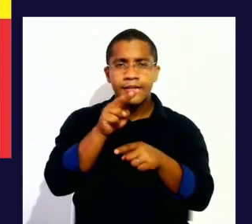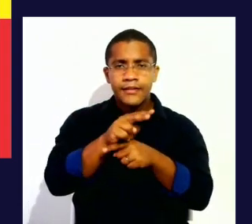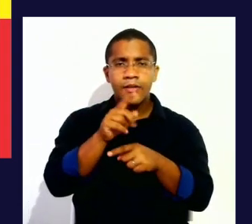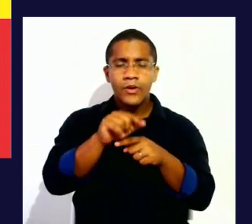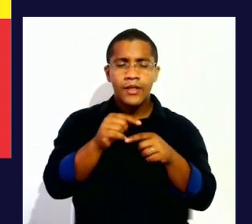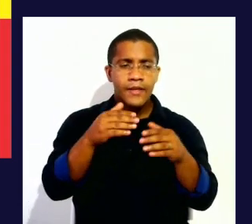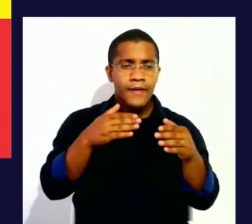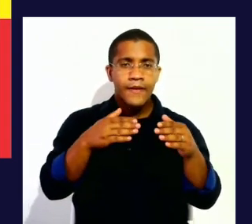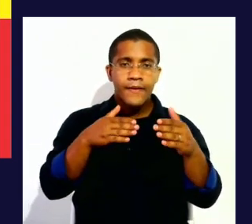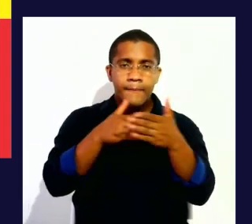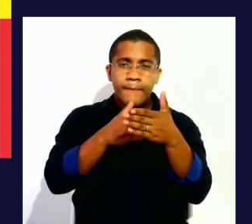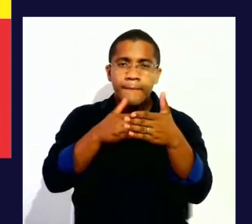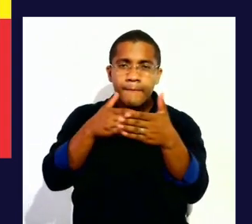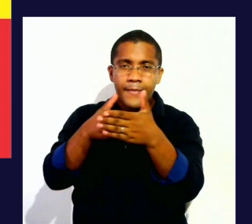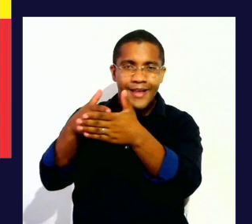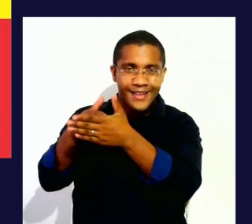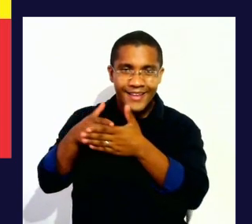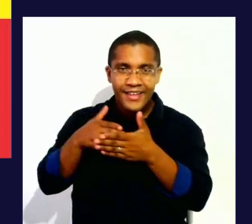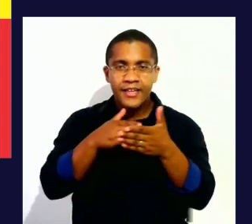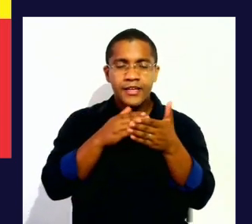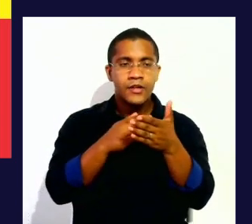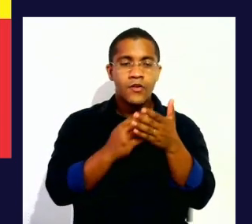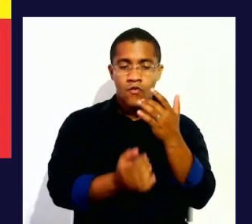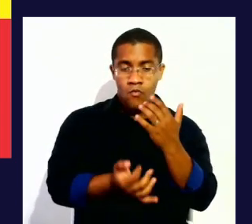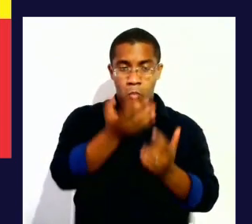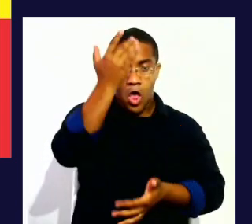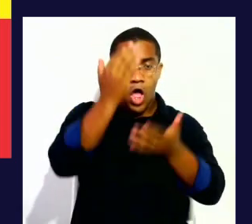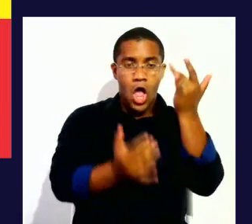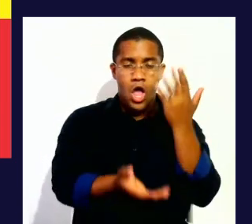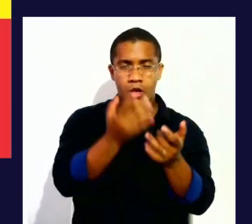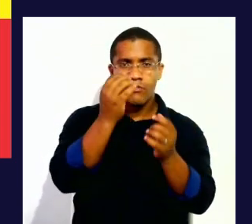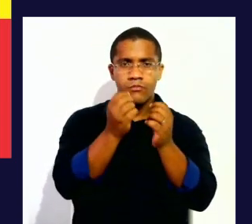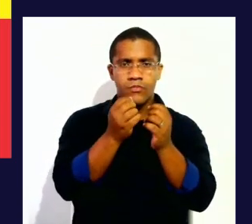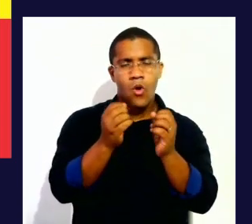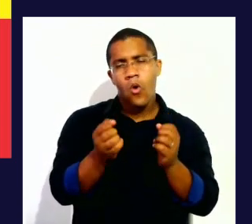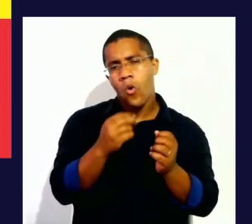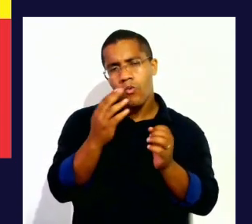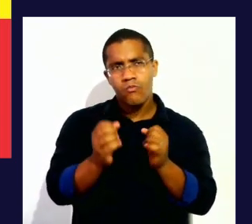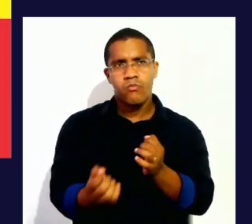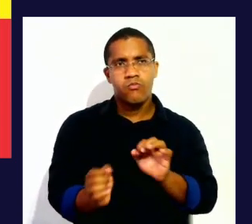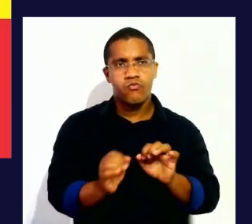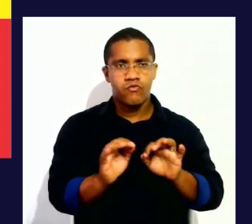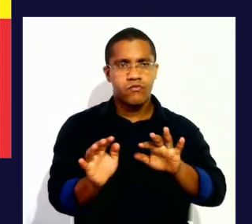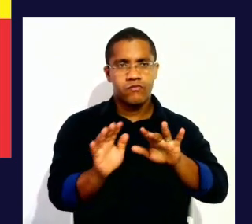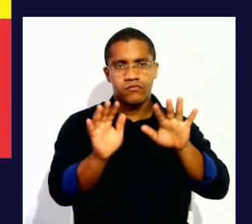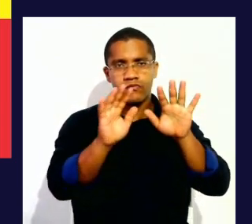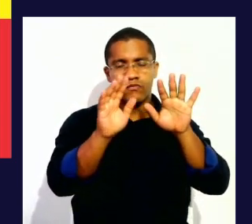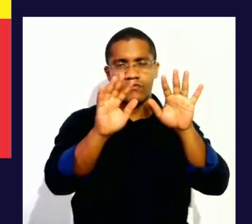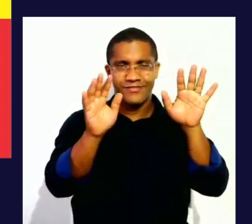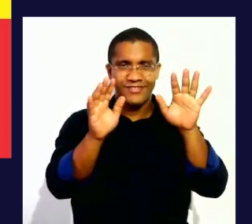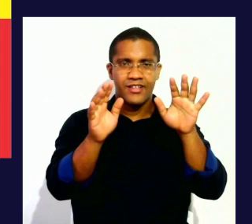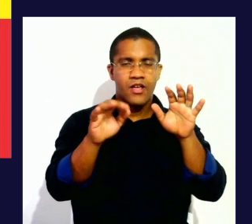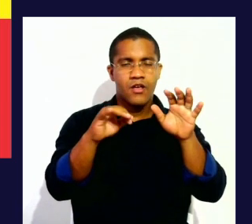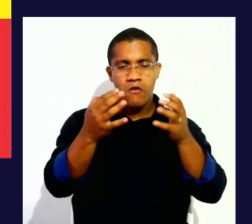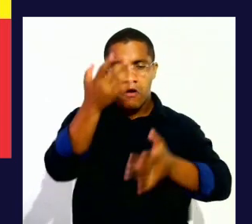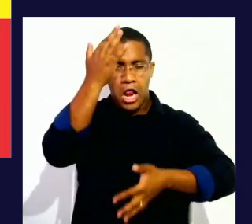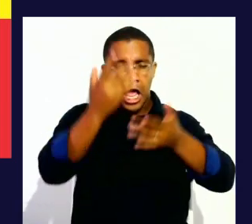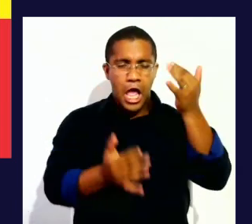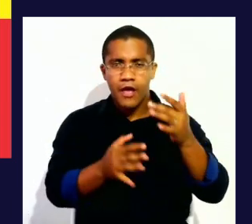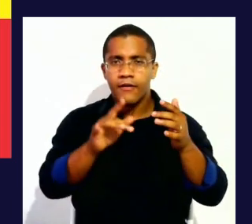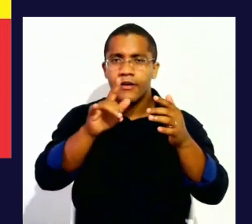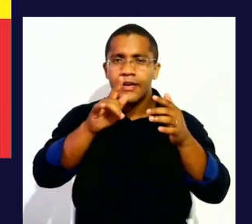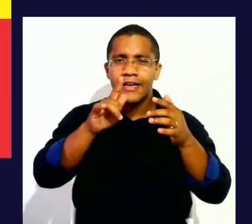proporcionar uma barreira mais eficaz contra a propagação aí de fumaça, a propagação de chama,